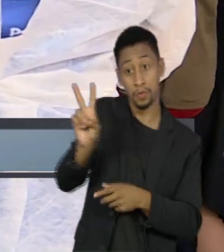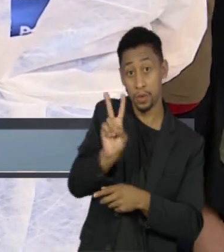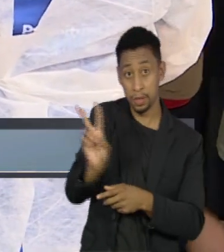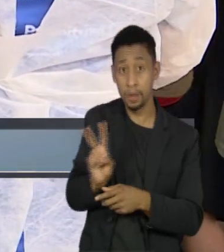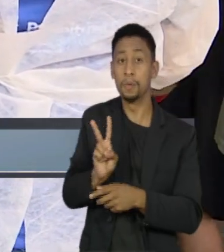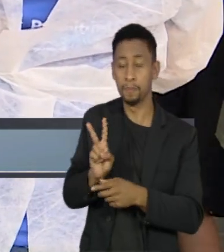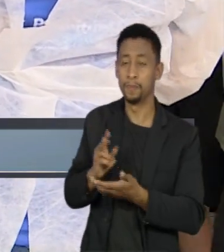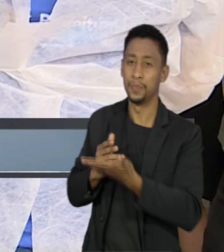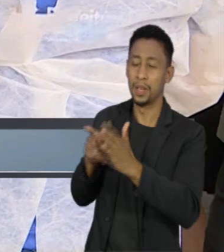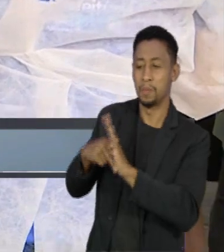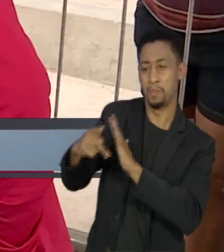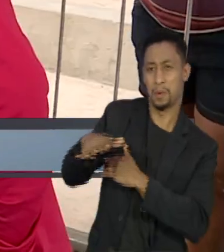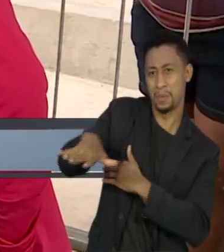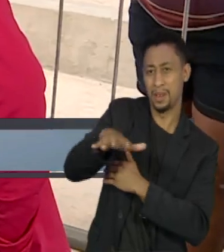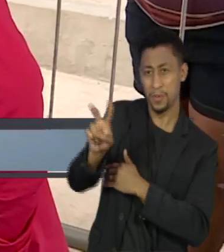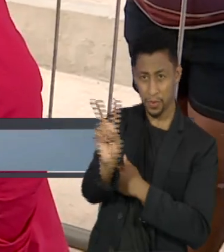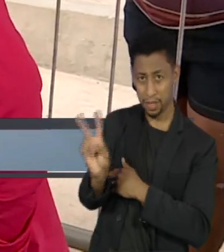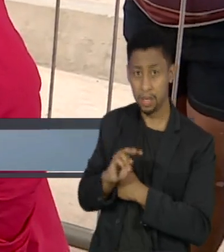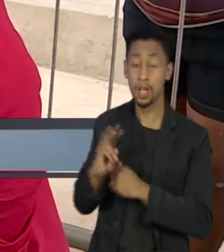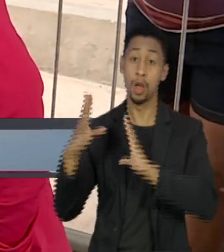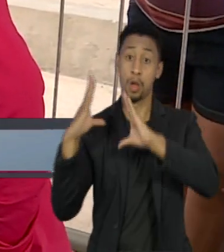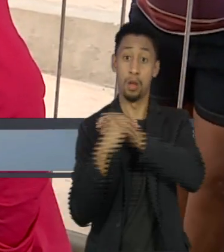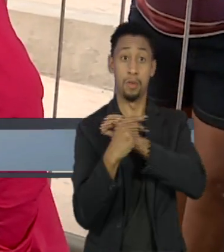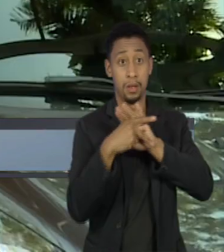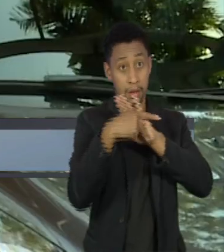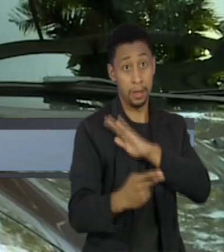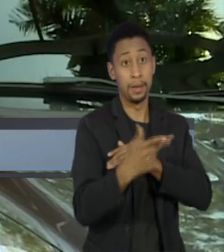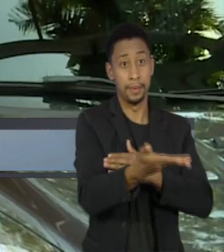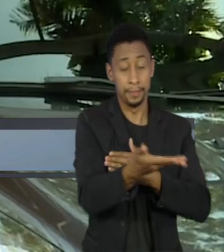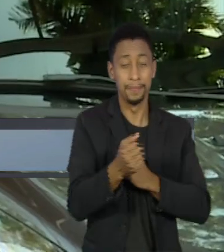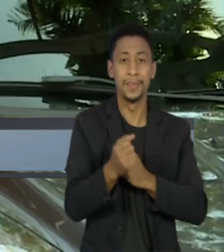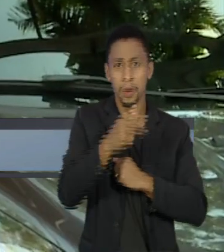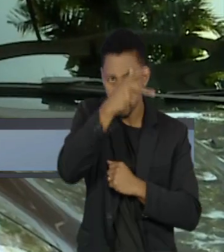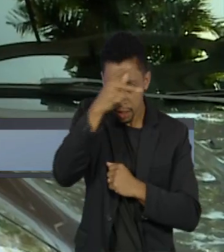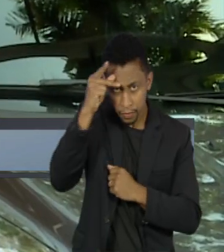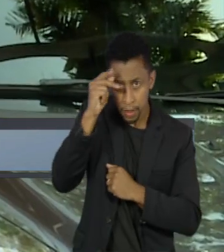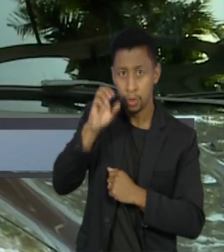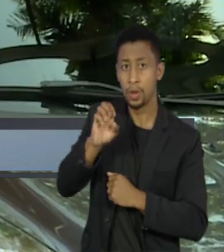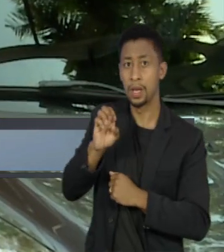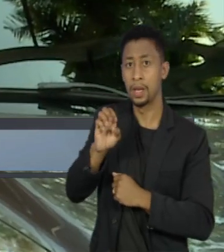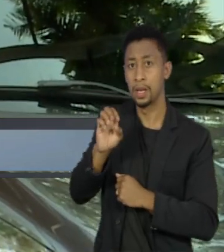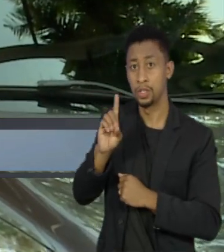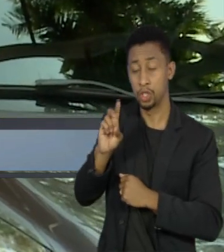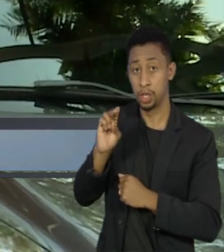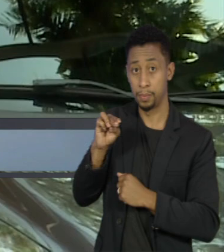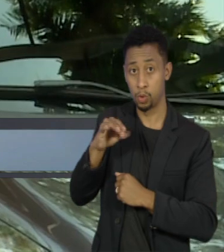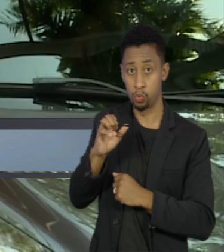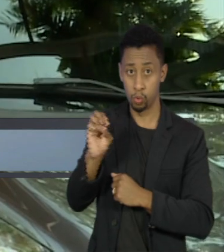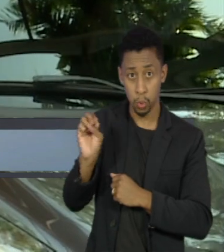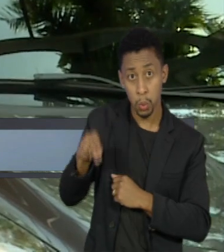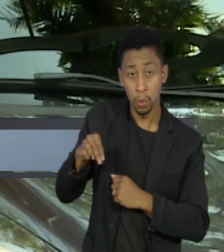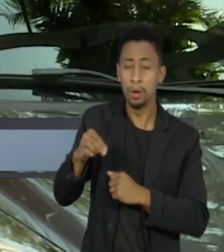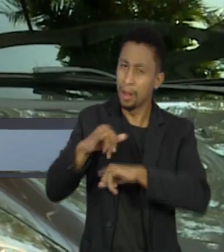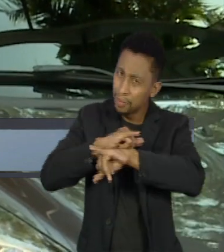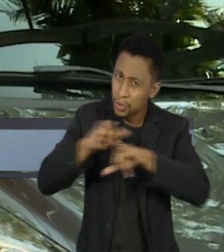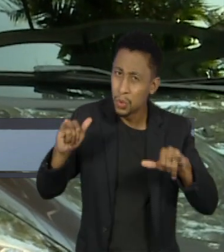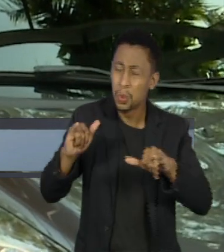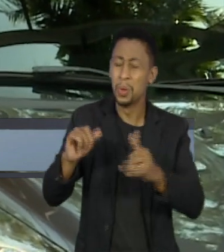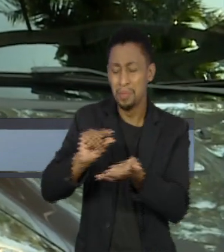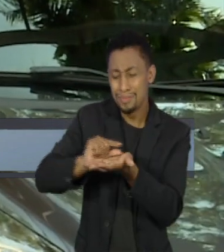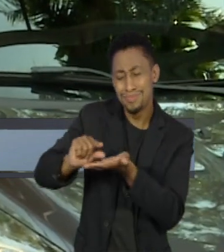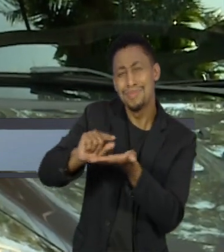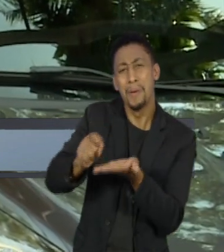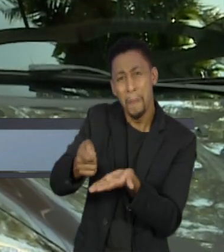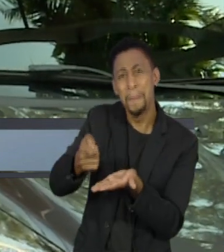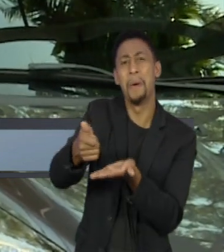etnia Warau, que estão refugiados na cidade. O prefeito Edmilson Rodrigues anunciou que, por conta da pequena quantidade de doses,